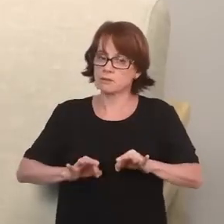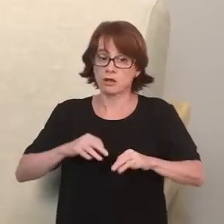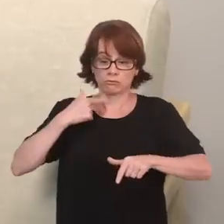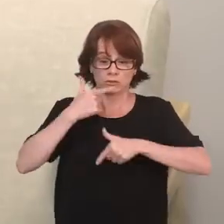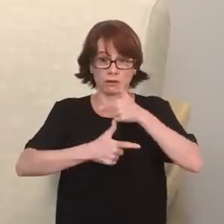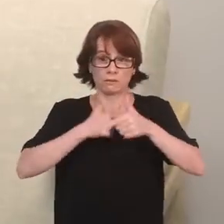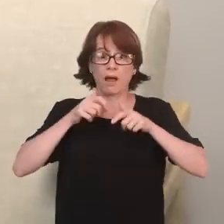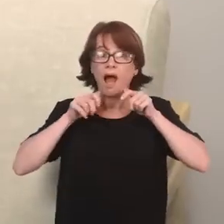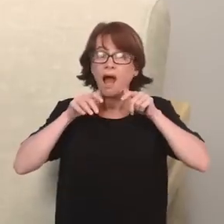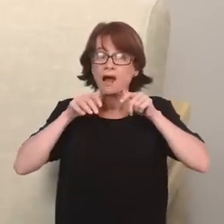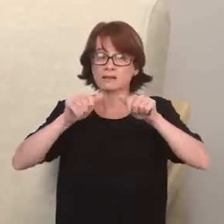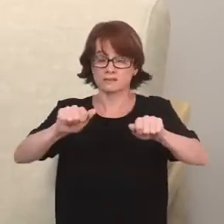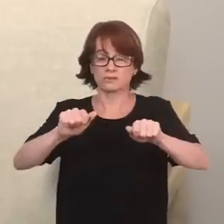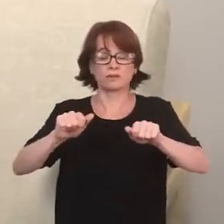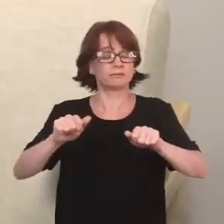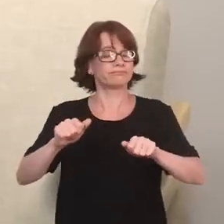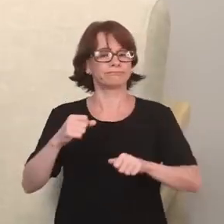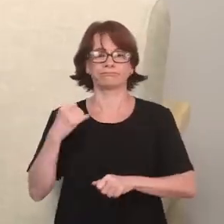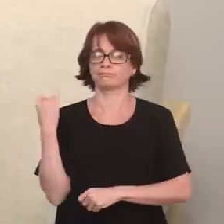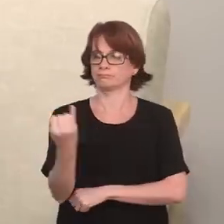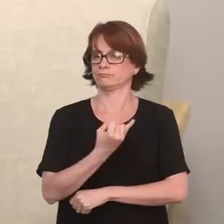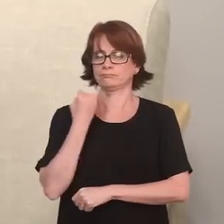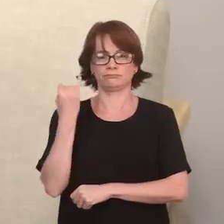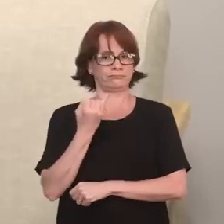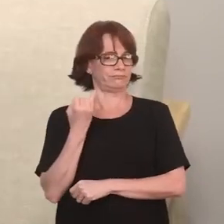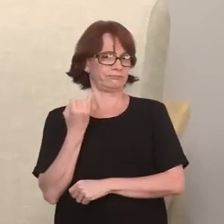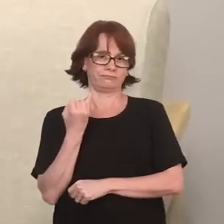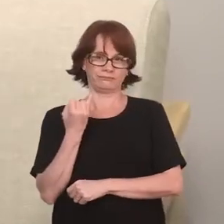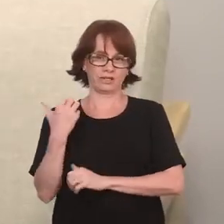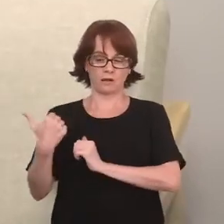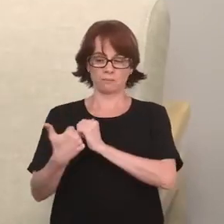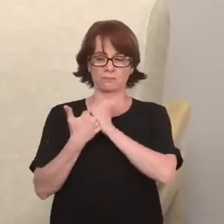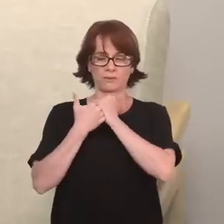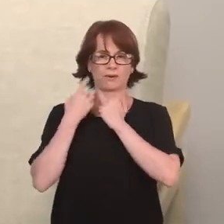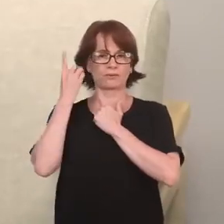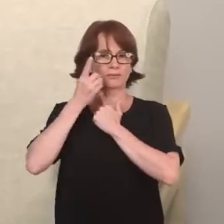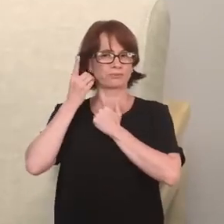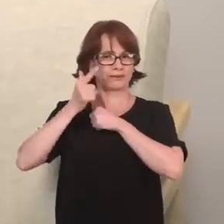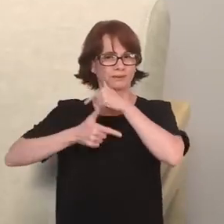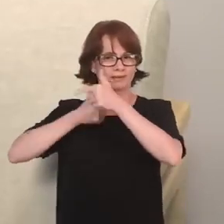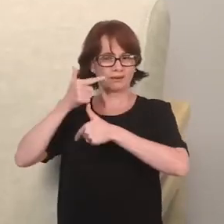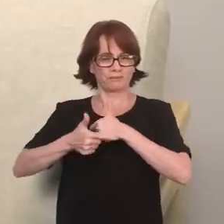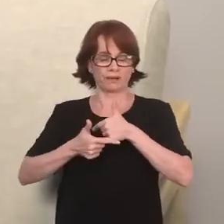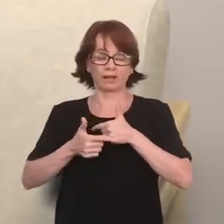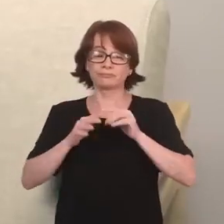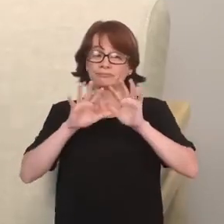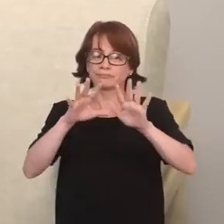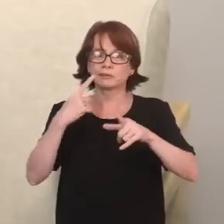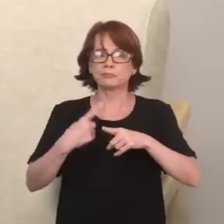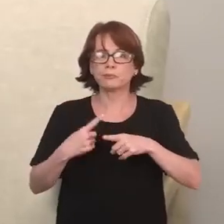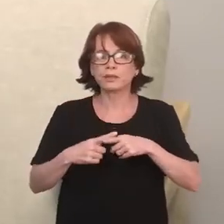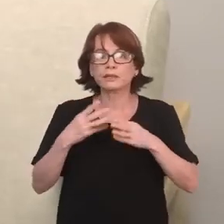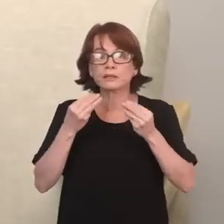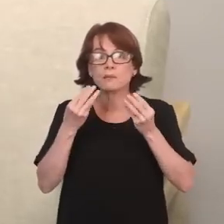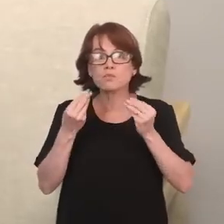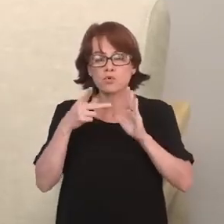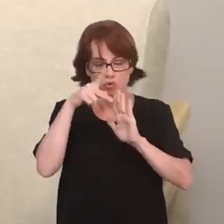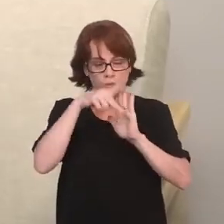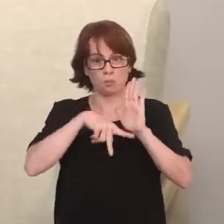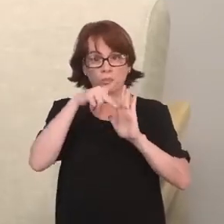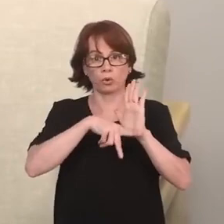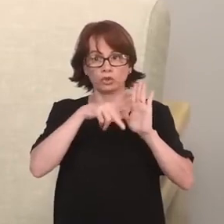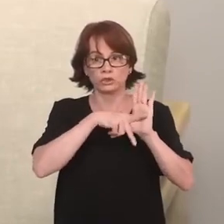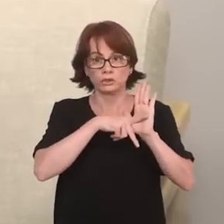assessoria, o papel da assessoria é fundamental para um deputado. Então, até porque, gente, a quantidade de projetos que chegam para